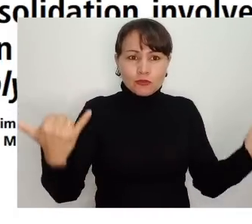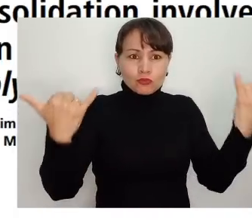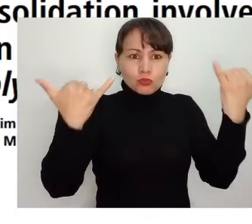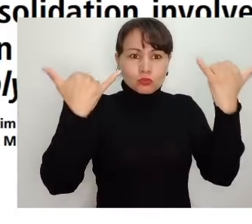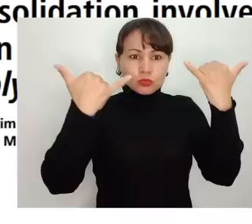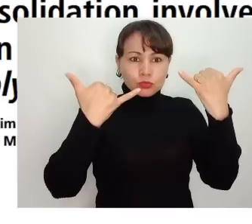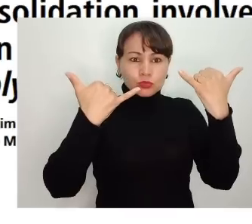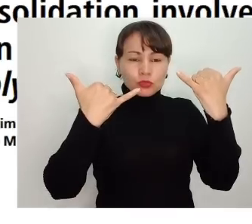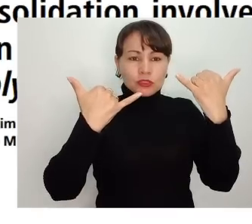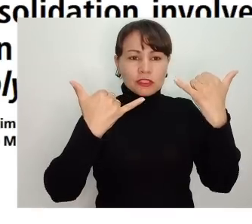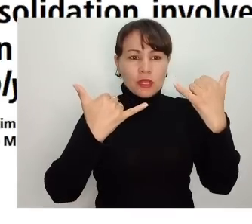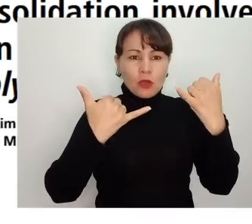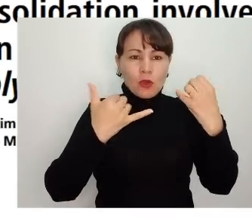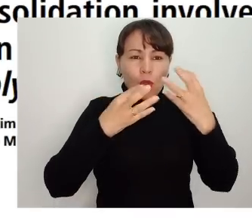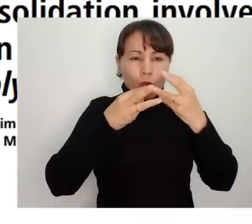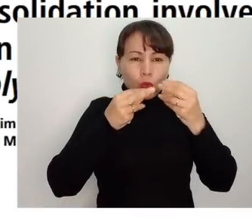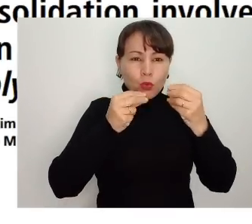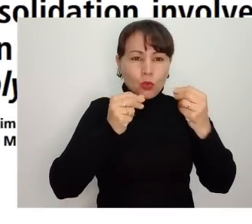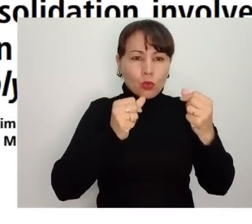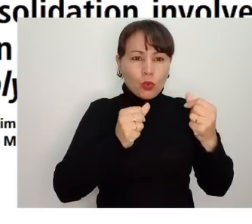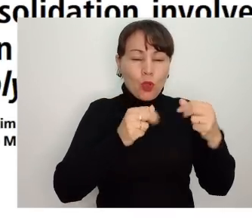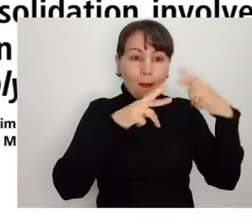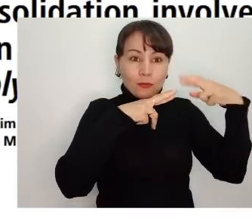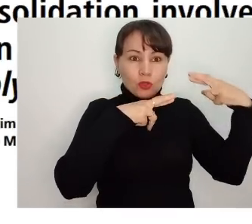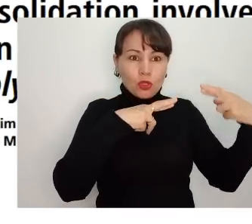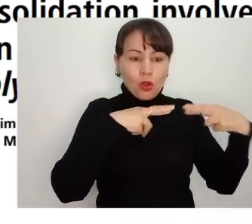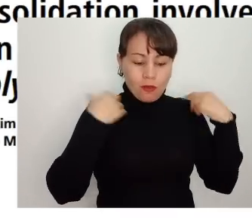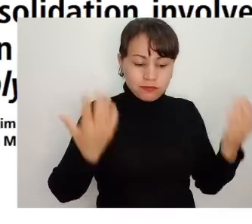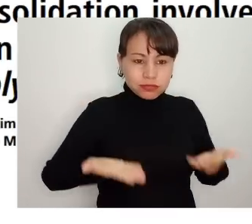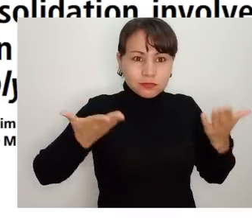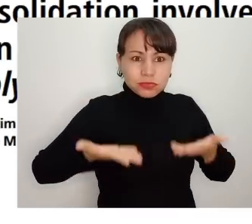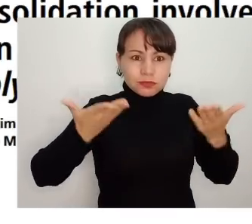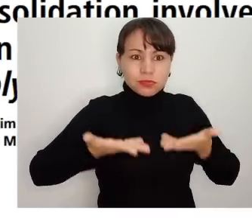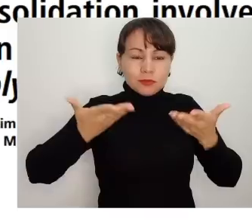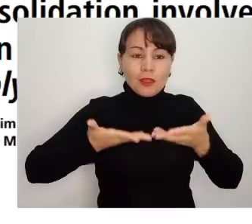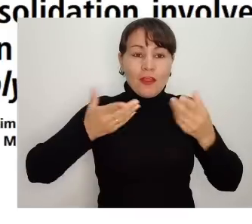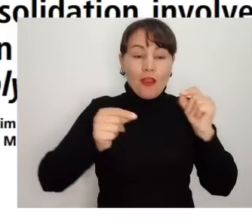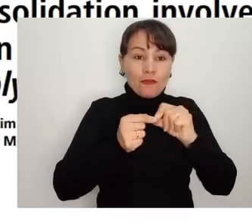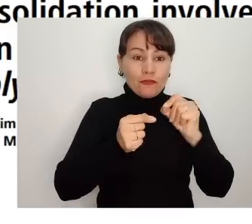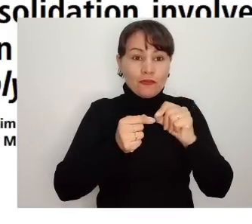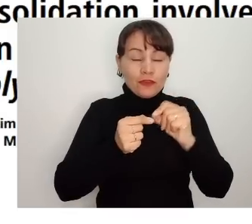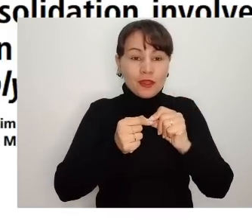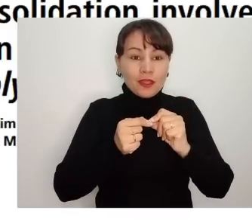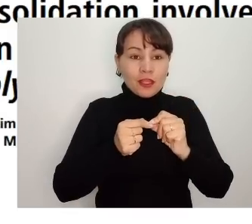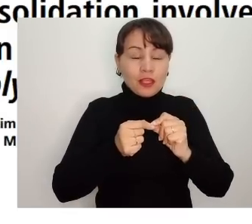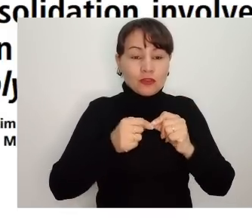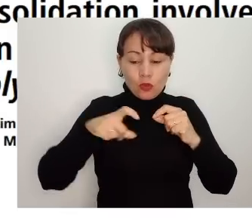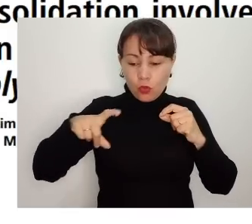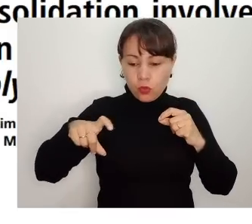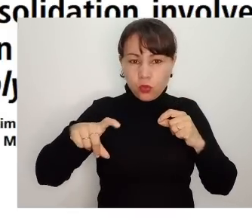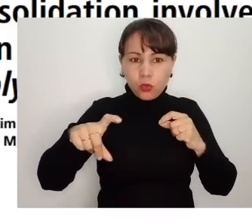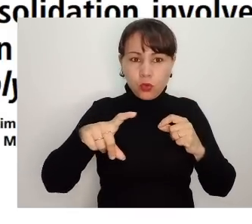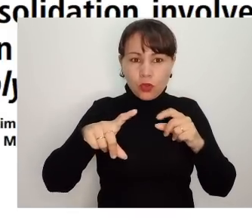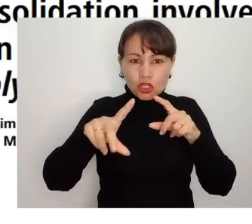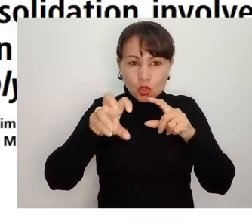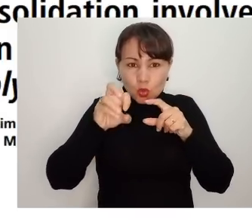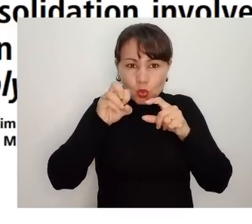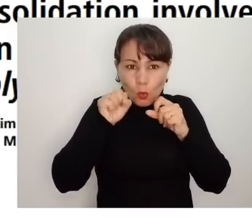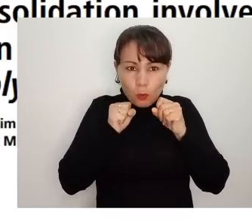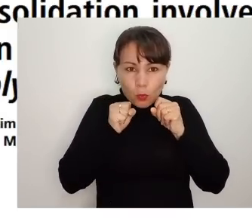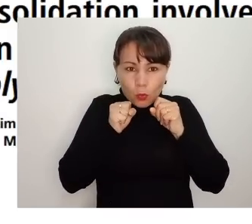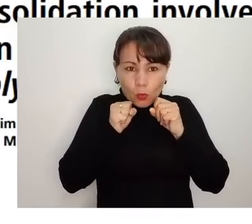Essa transmissão sensorial para um neurônio motor fez com que o sifão